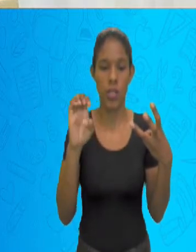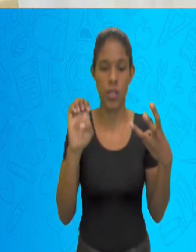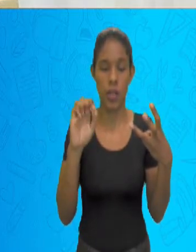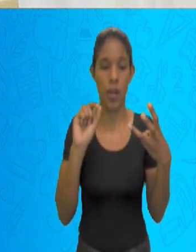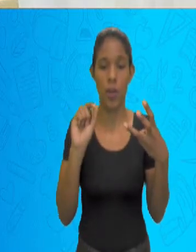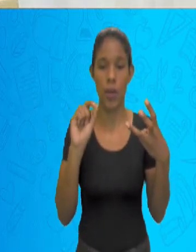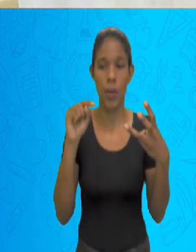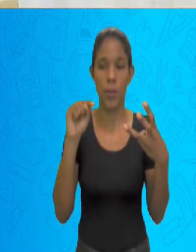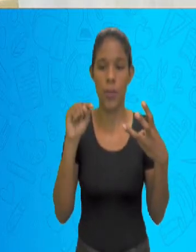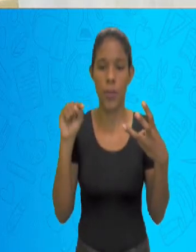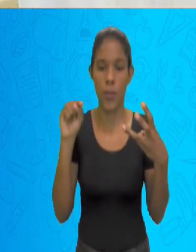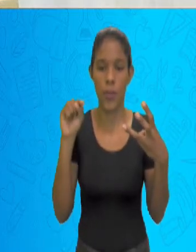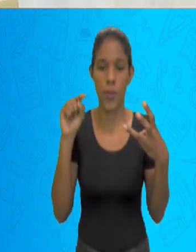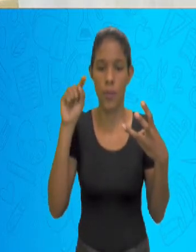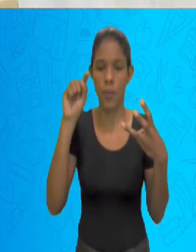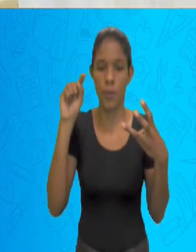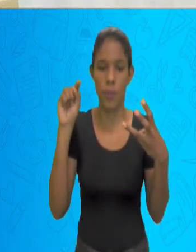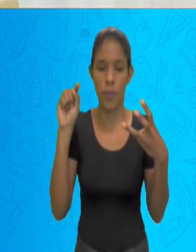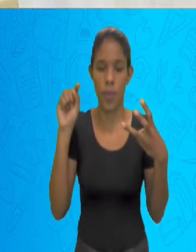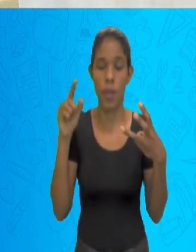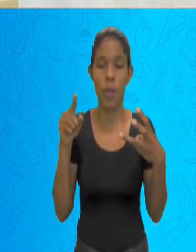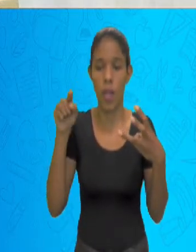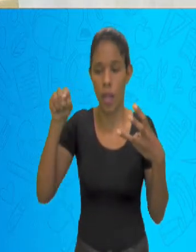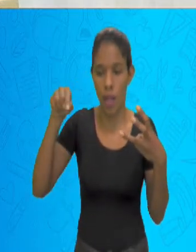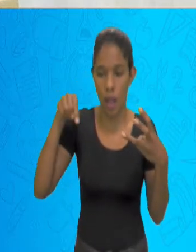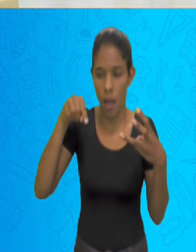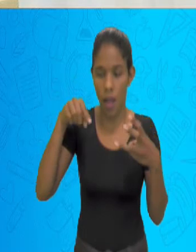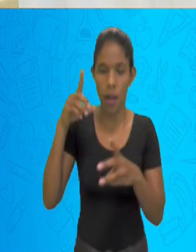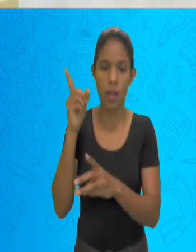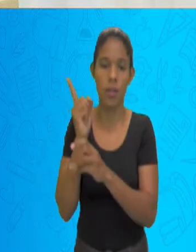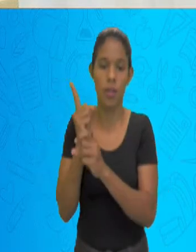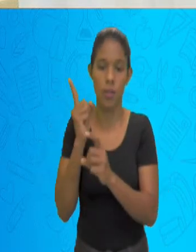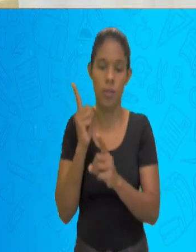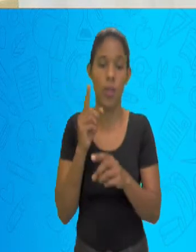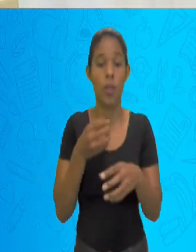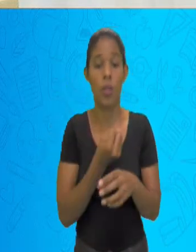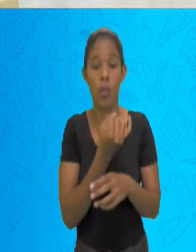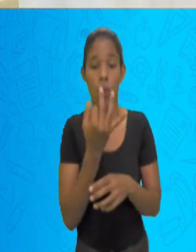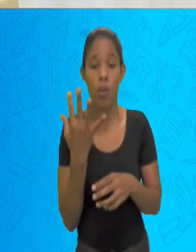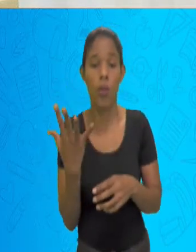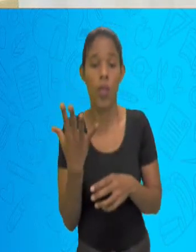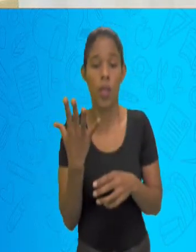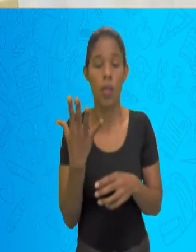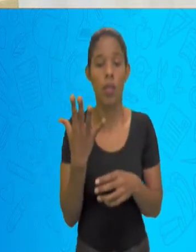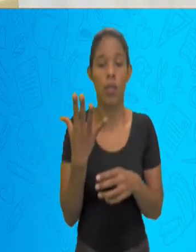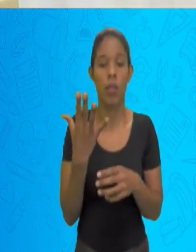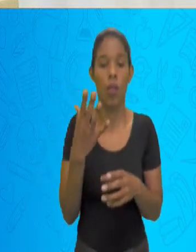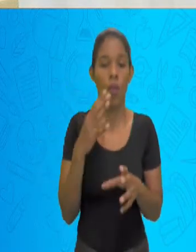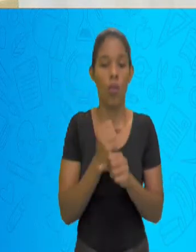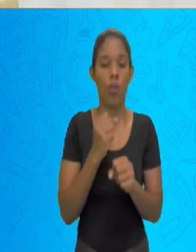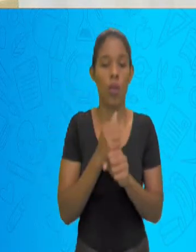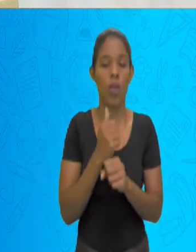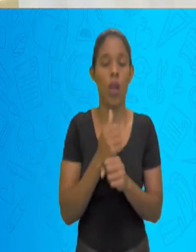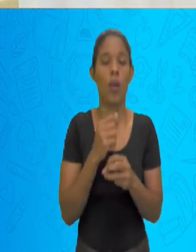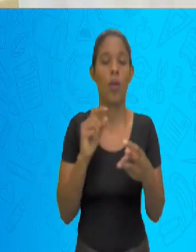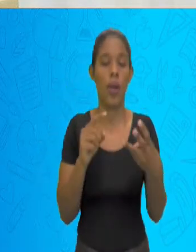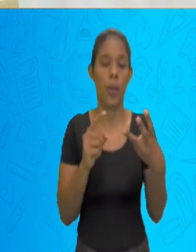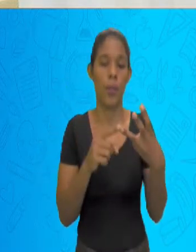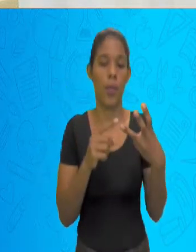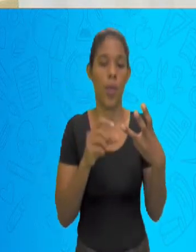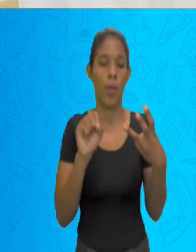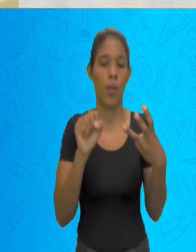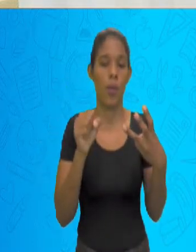encontra, ok? Então, nós contamos e vimos que deu um total de 8